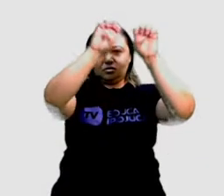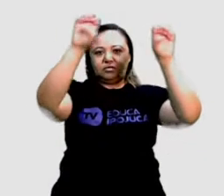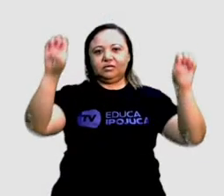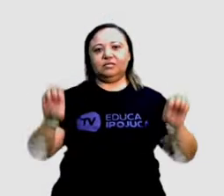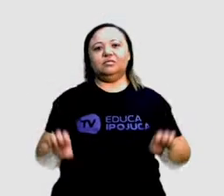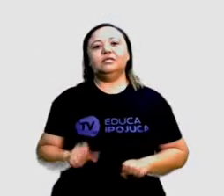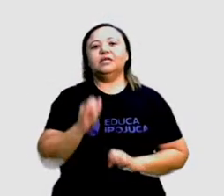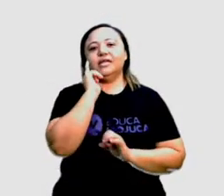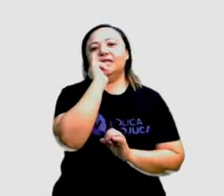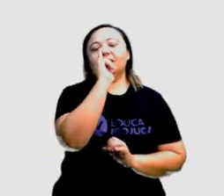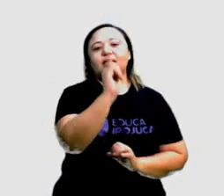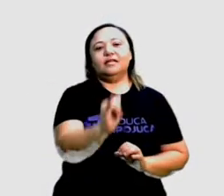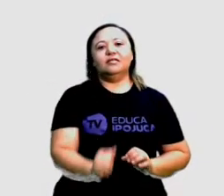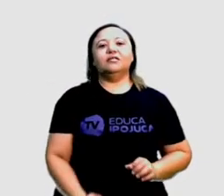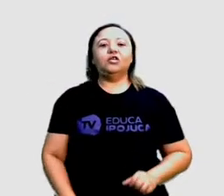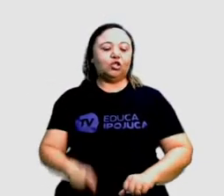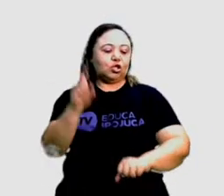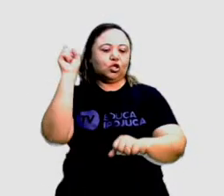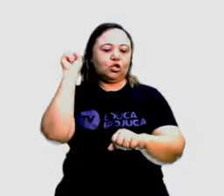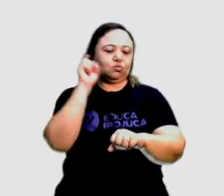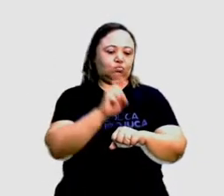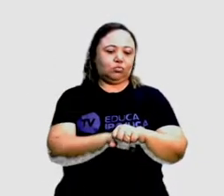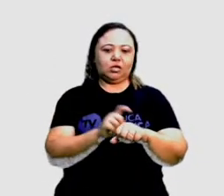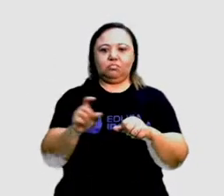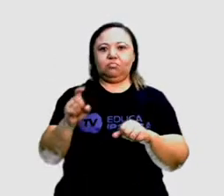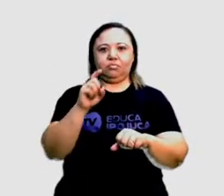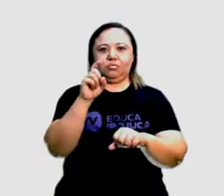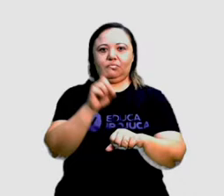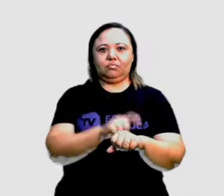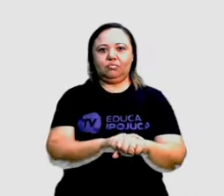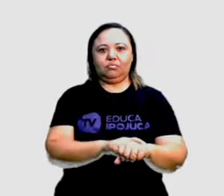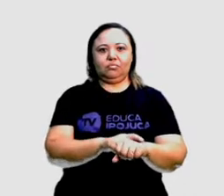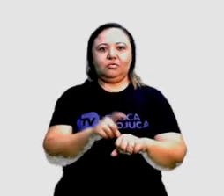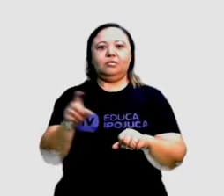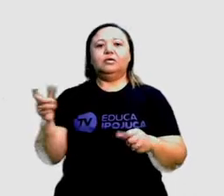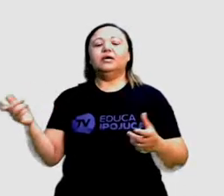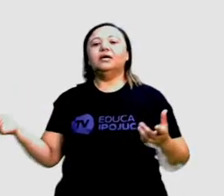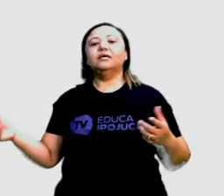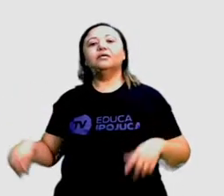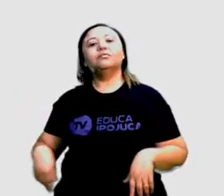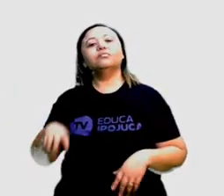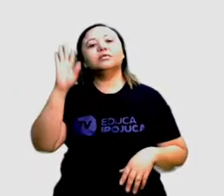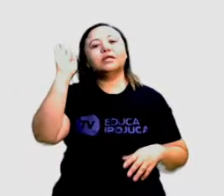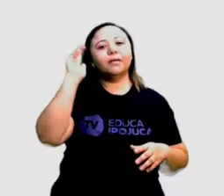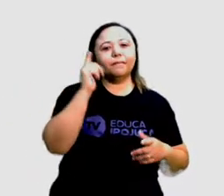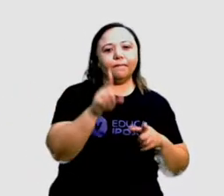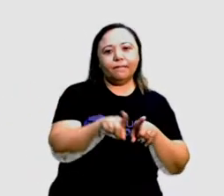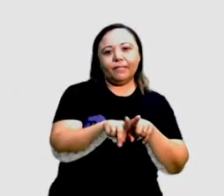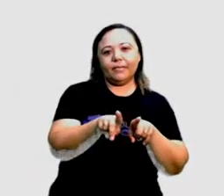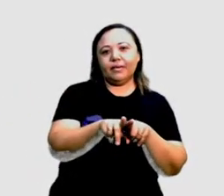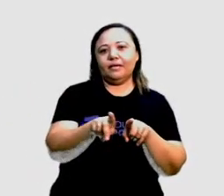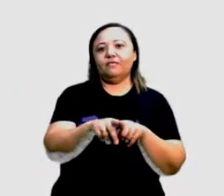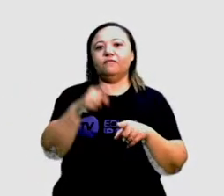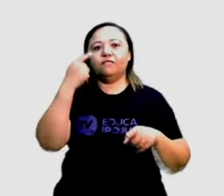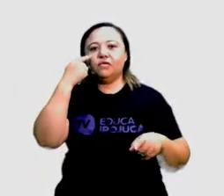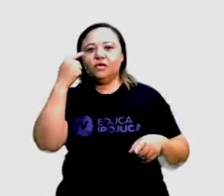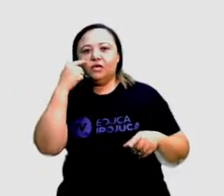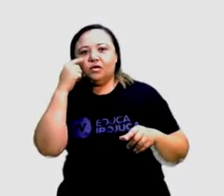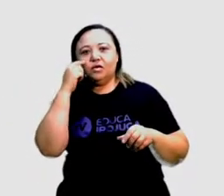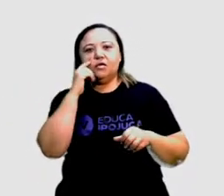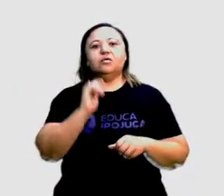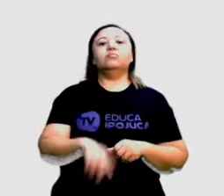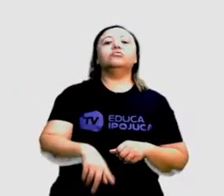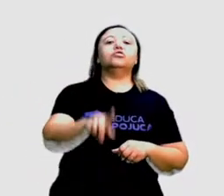da narrativa e os marcadores de tempo. E também reconhecemos aí algumas estratégias de